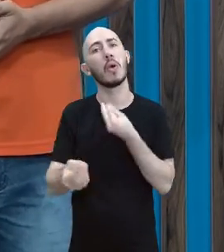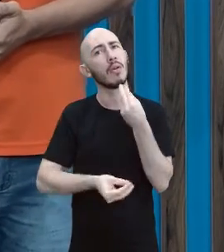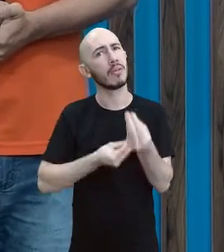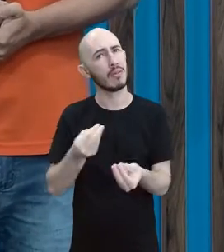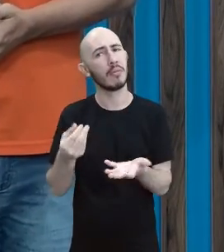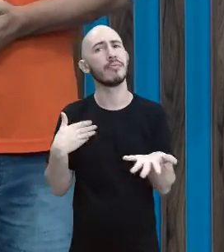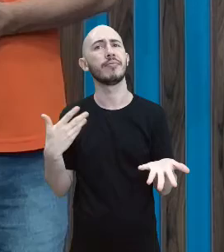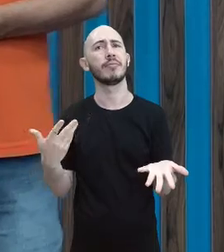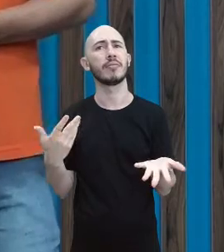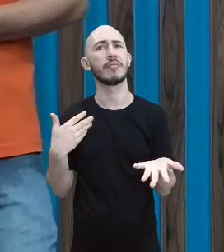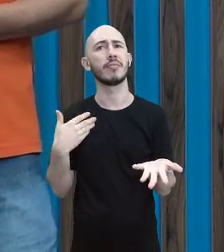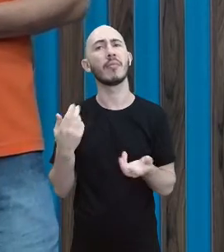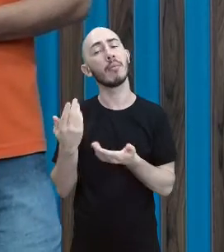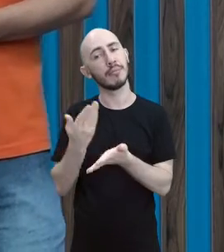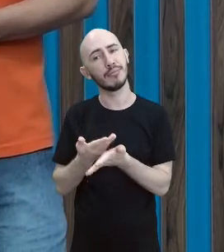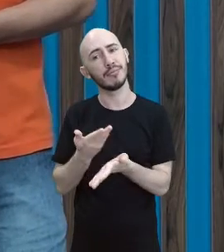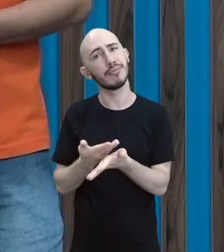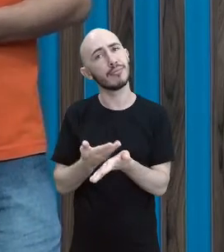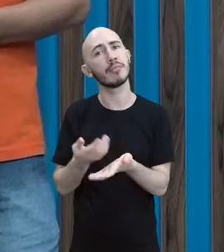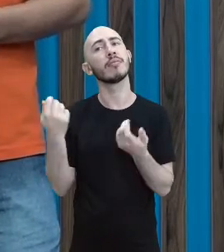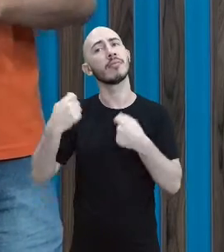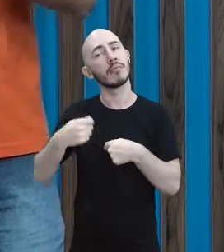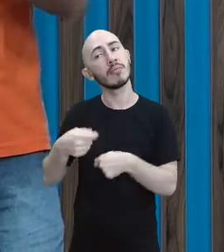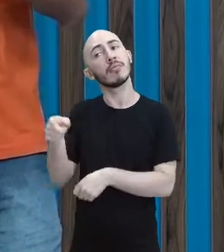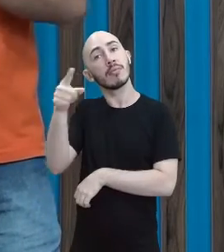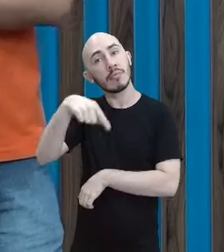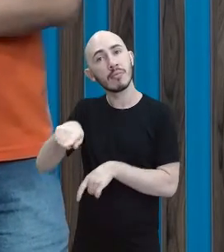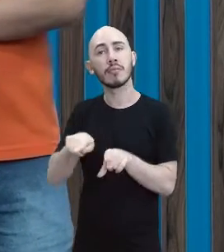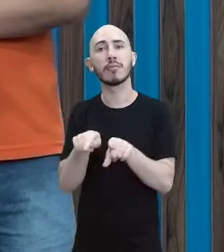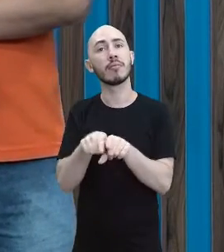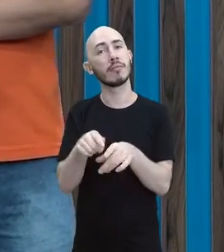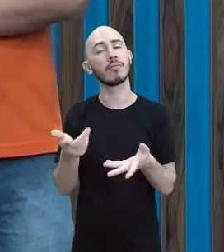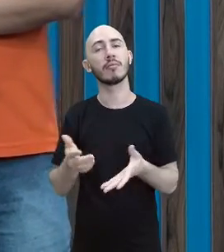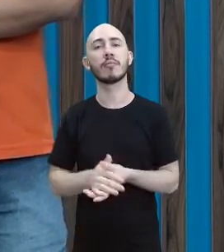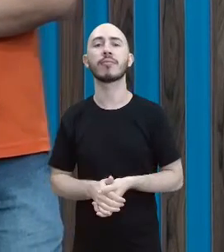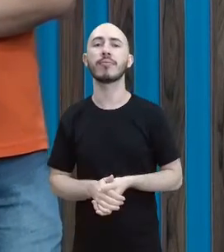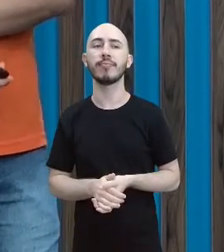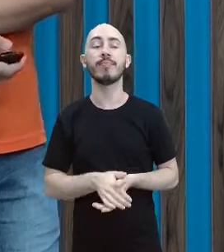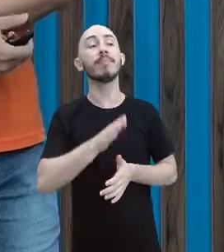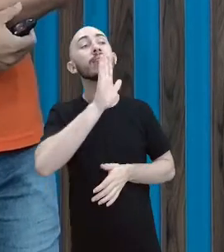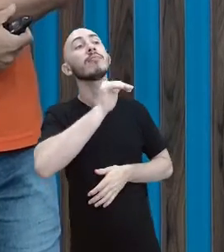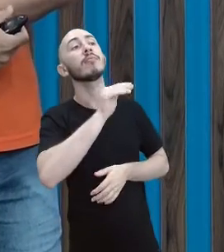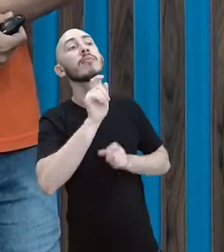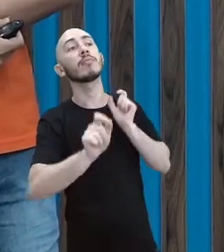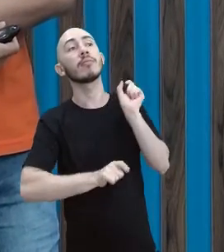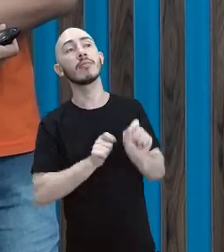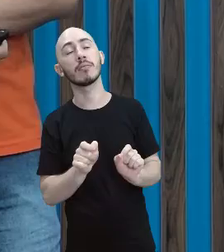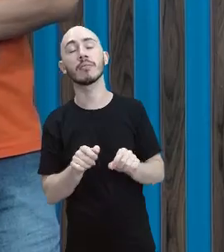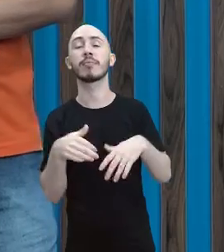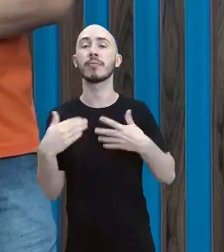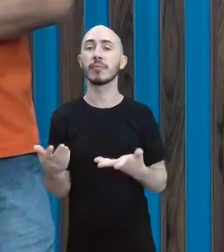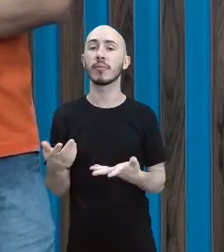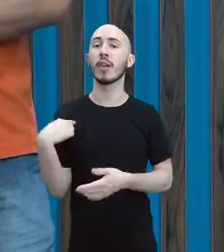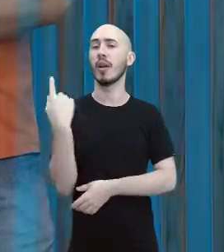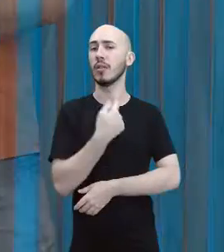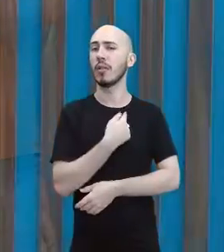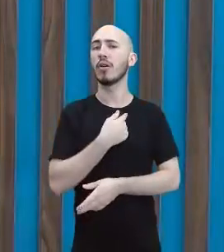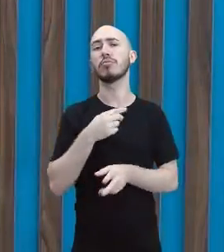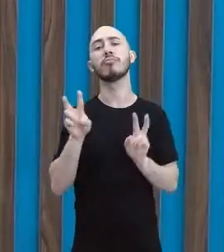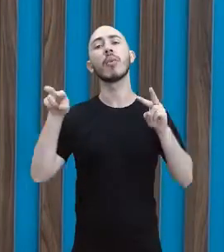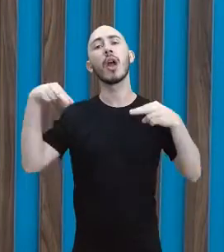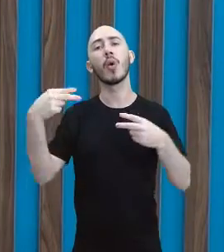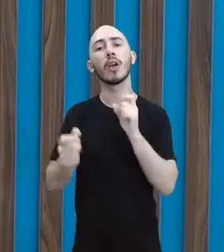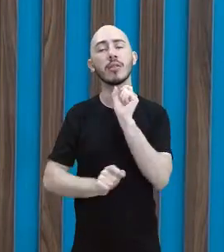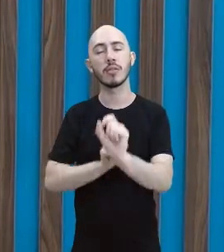para a gente, né, de precisar estudar, se posicionar melhor. Mas vamos seguir, vamos seguir. Tá? A gente reconhece, né,